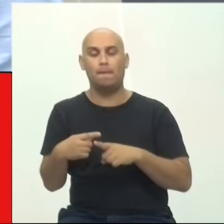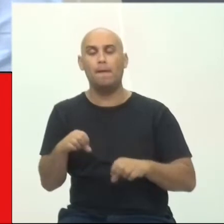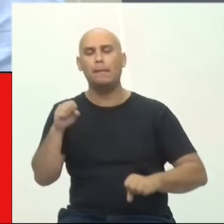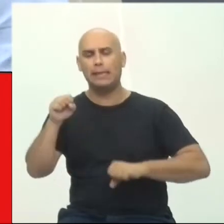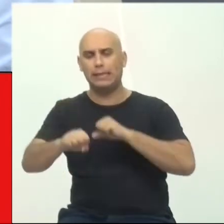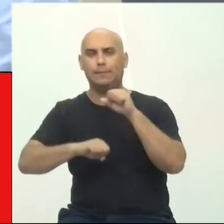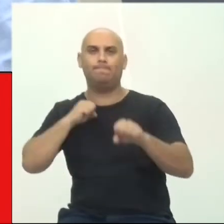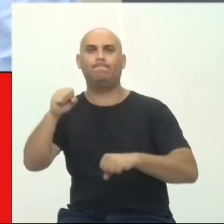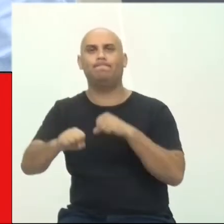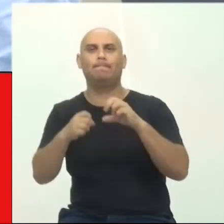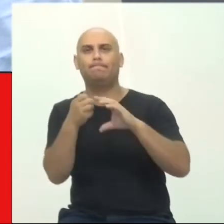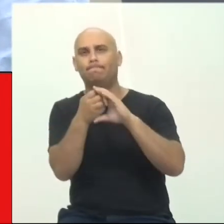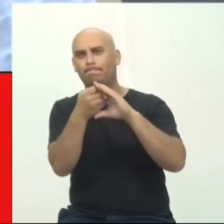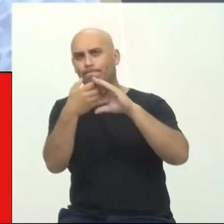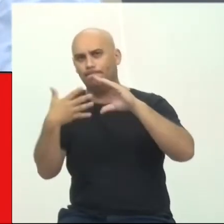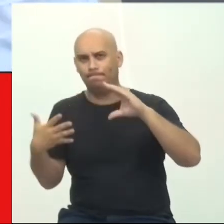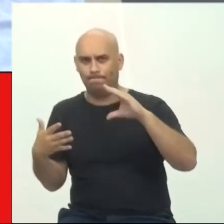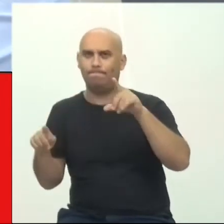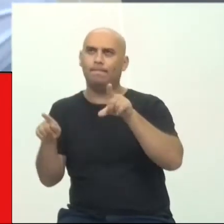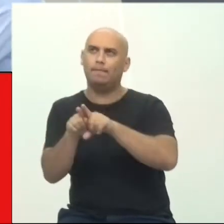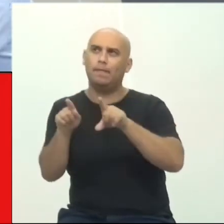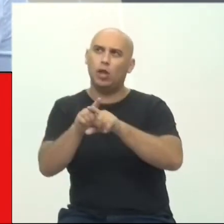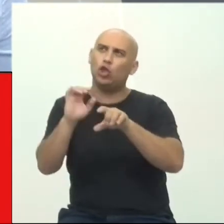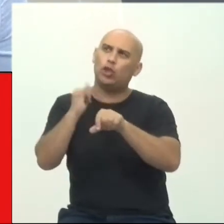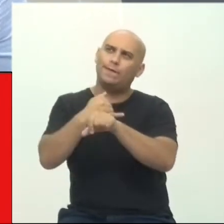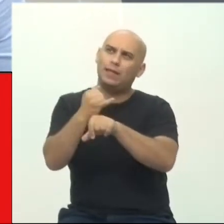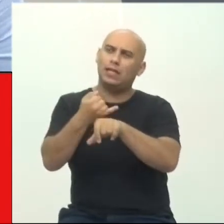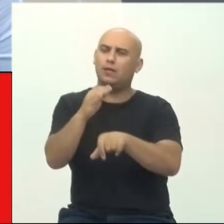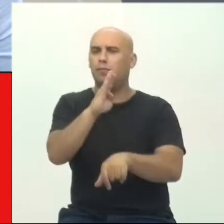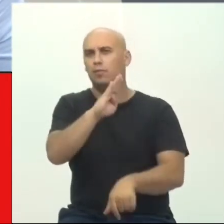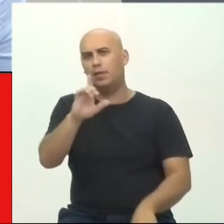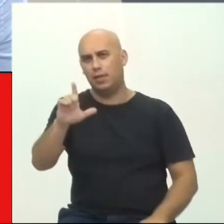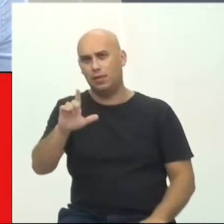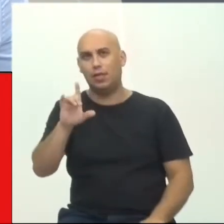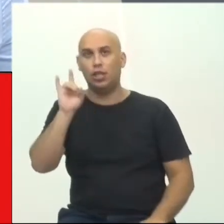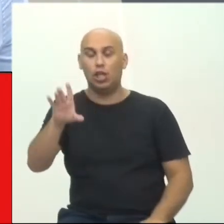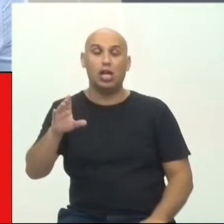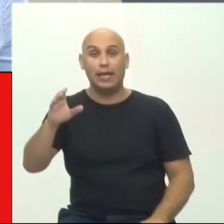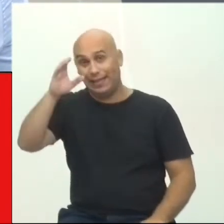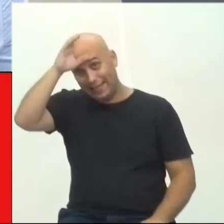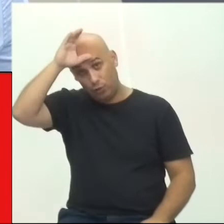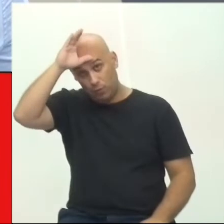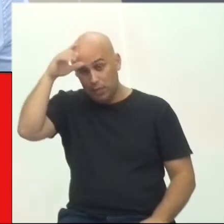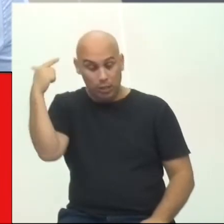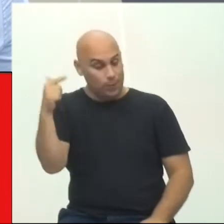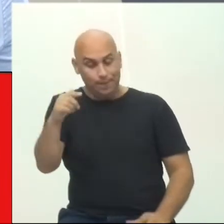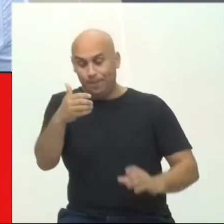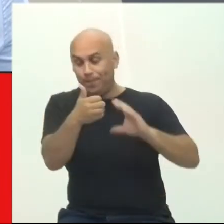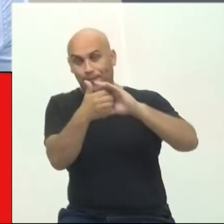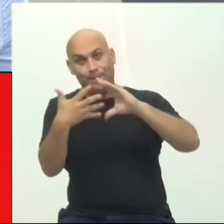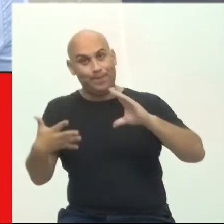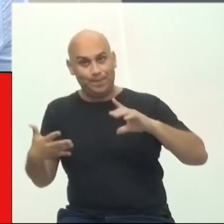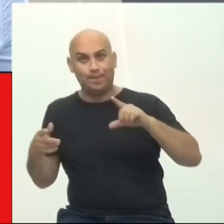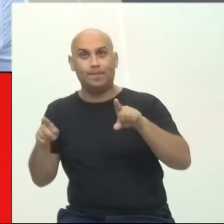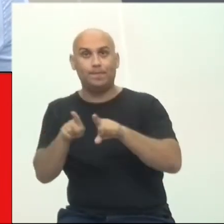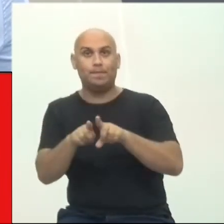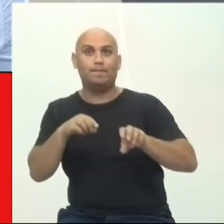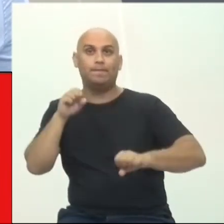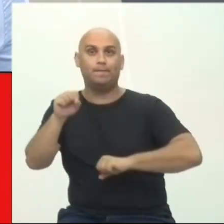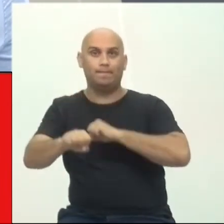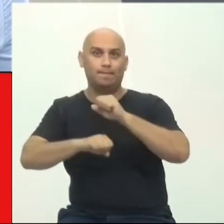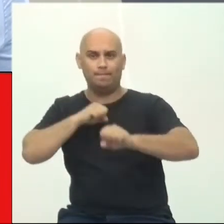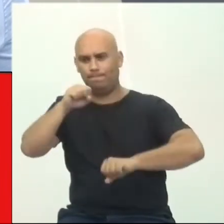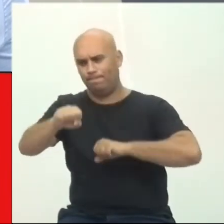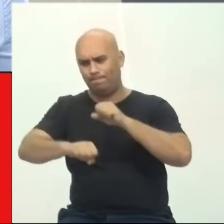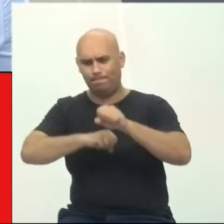É a característica daquela região norte lá, né? Criciúma já não é, né? Boa parte da ciclovia é mais lazer aqui, é